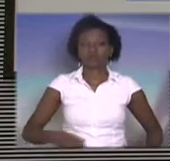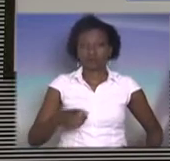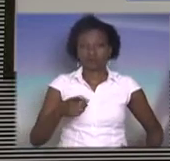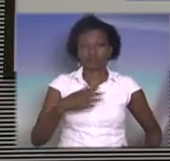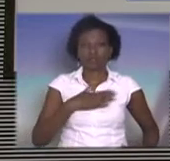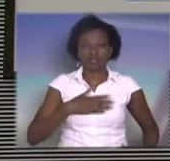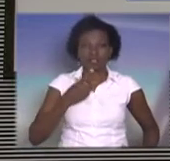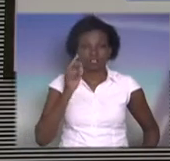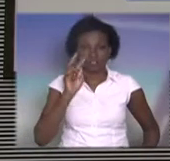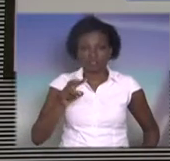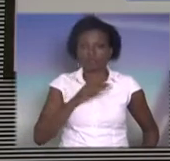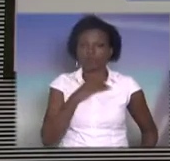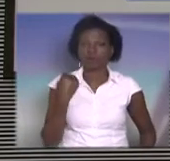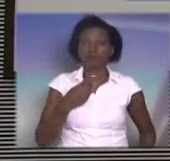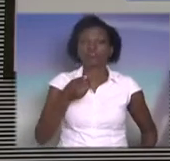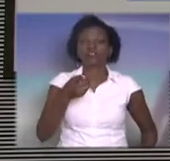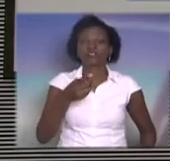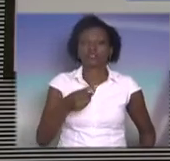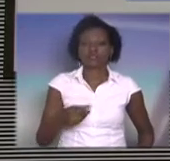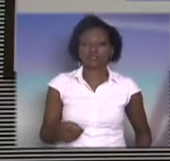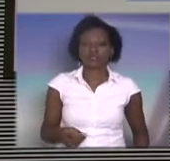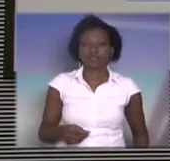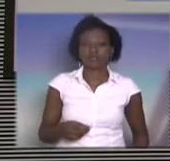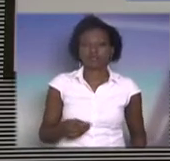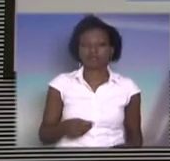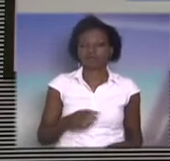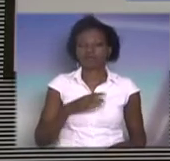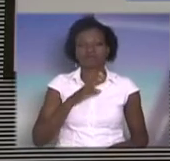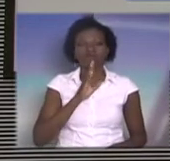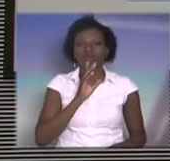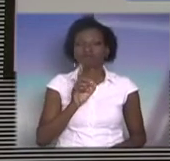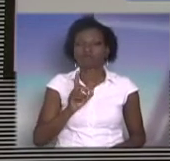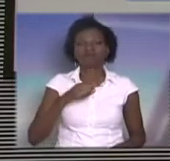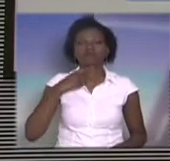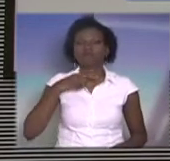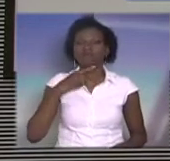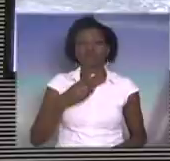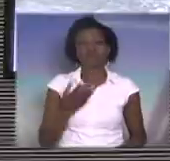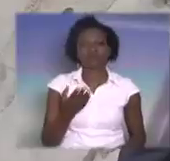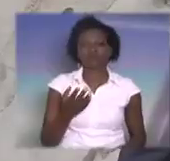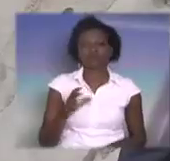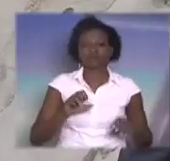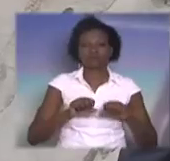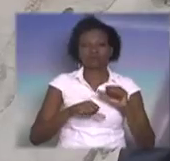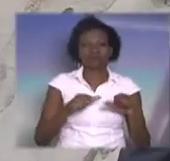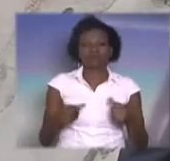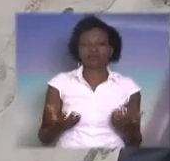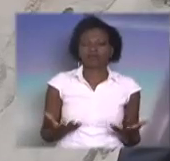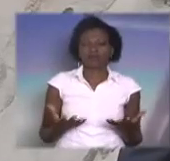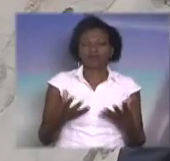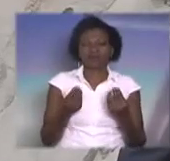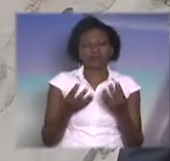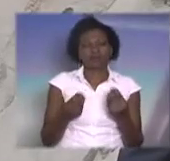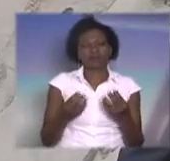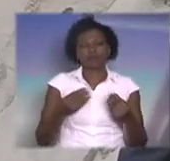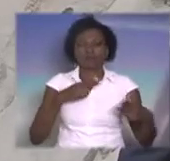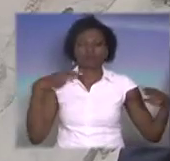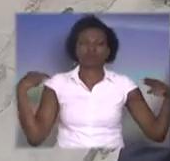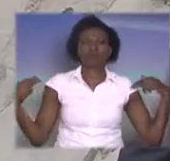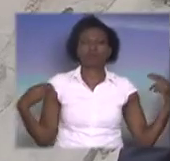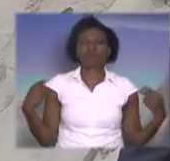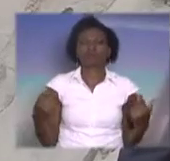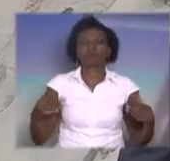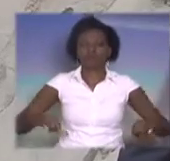morta. Irreconhecível, totalmente arrebentado. Outros 6 militares ficaram gravemente feridos nesse atentado